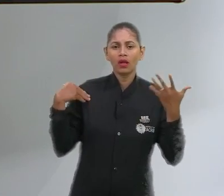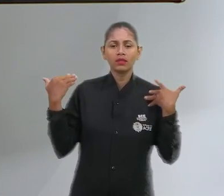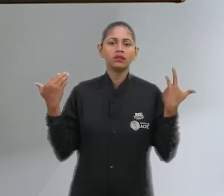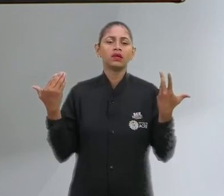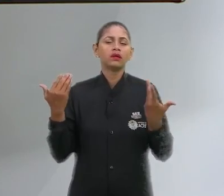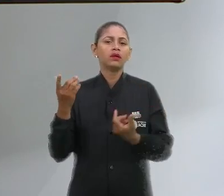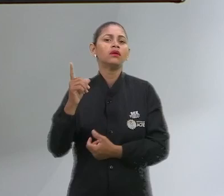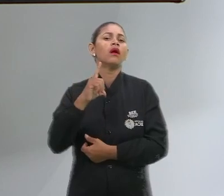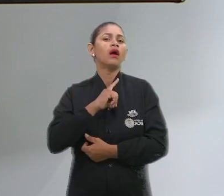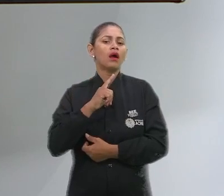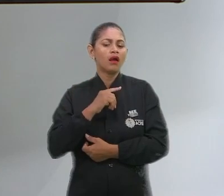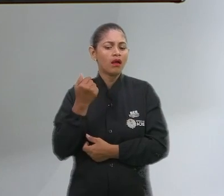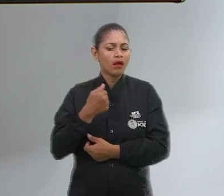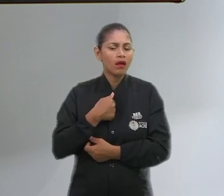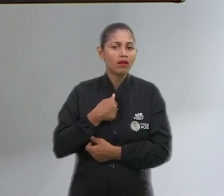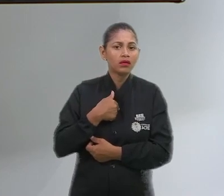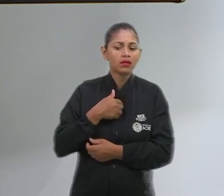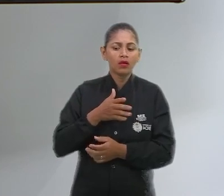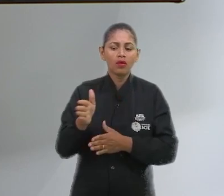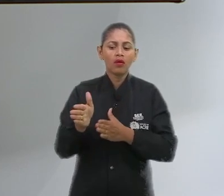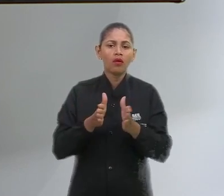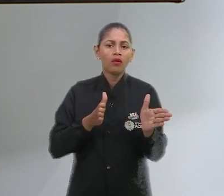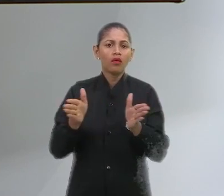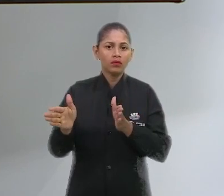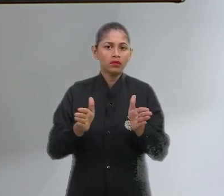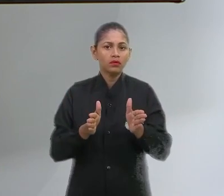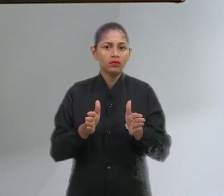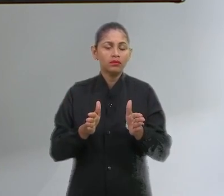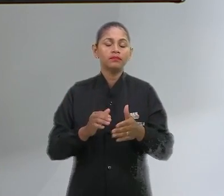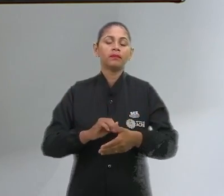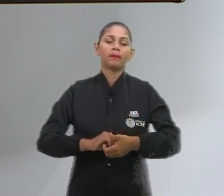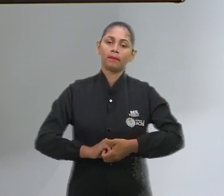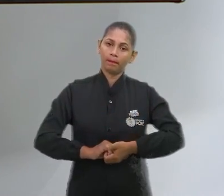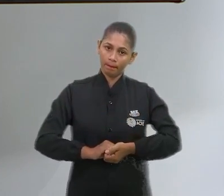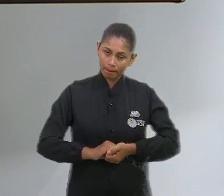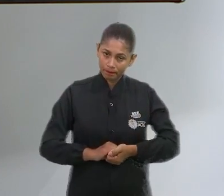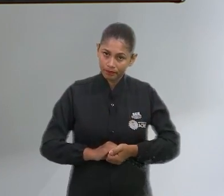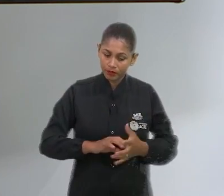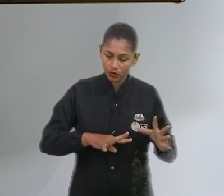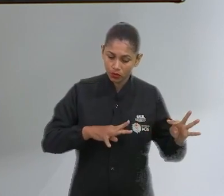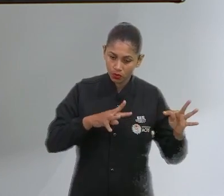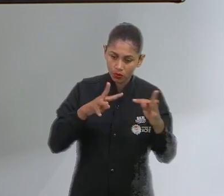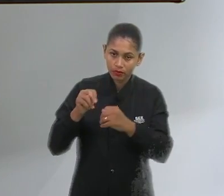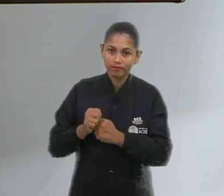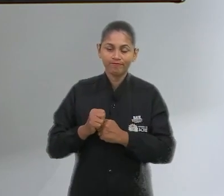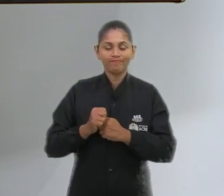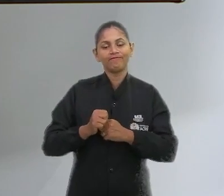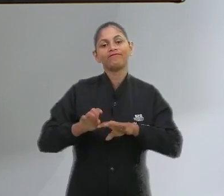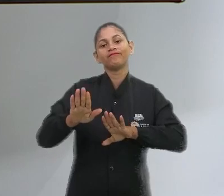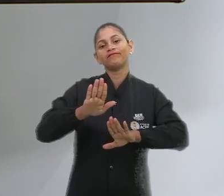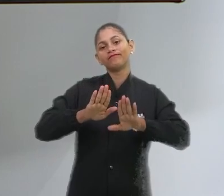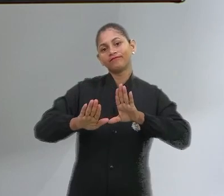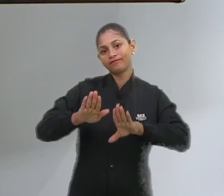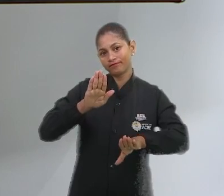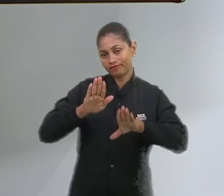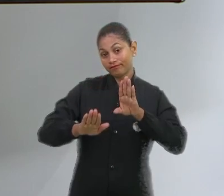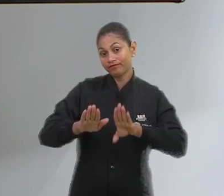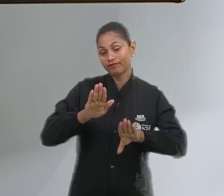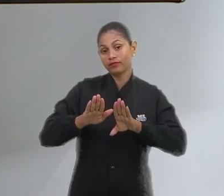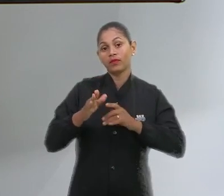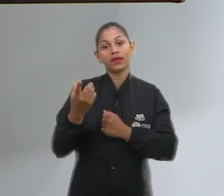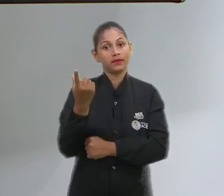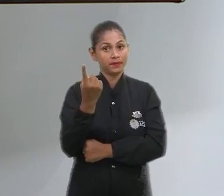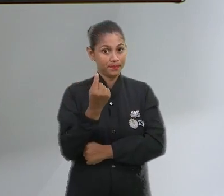Dentre outras condições que eu poderia mencionar a todos vocês. Tudo isso depende das nossas condições